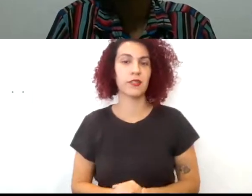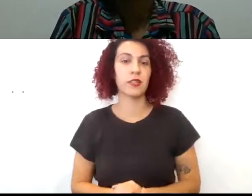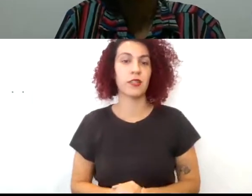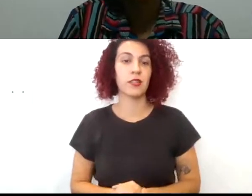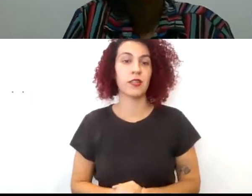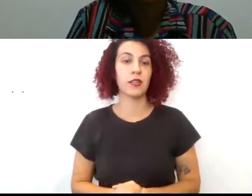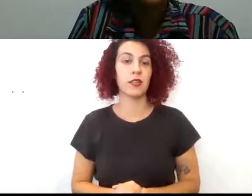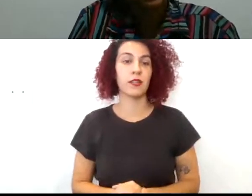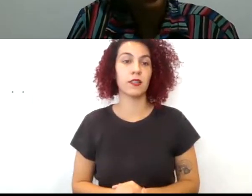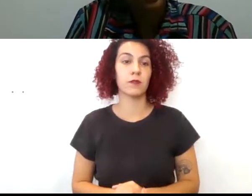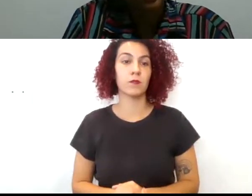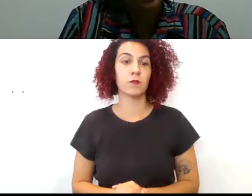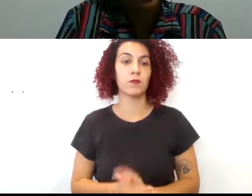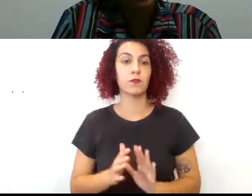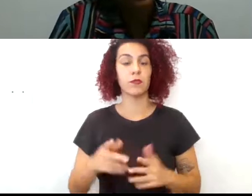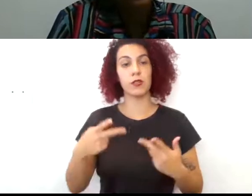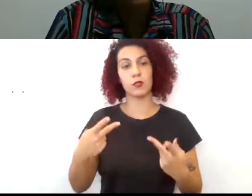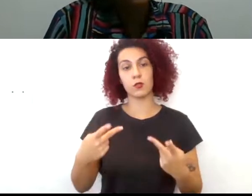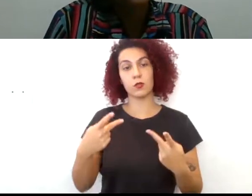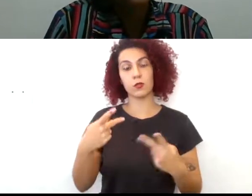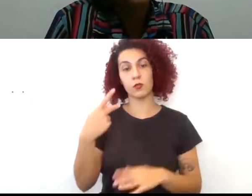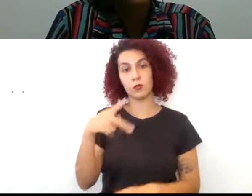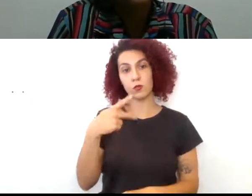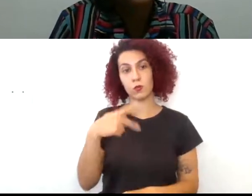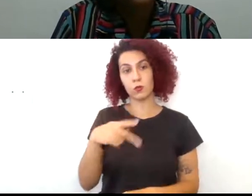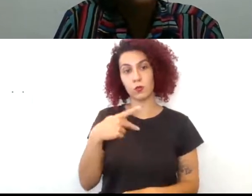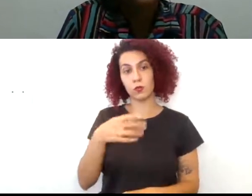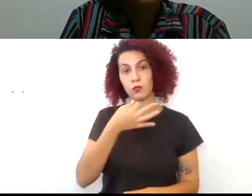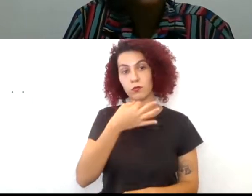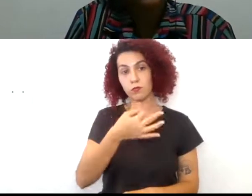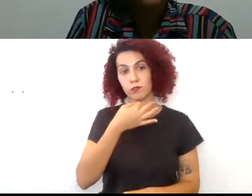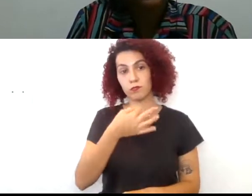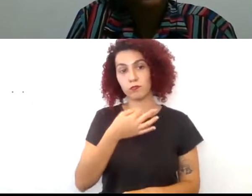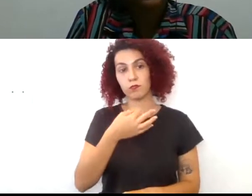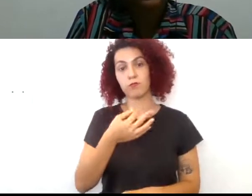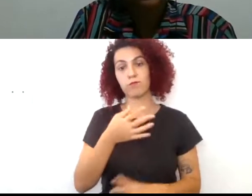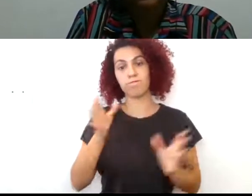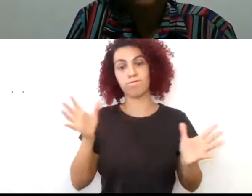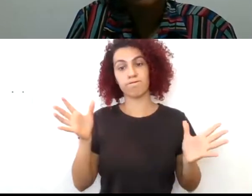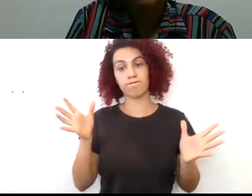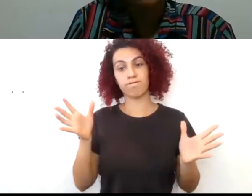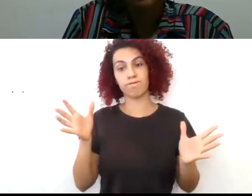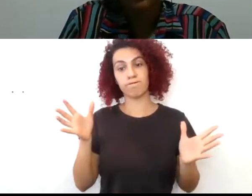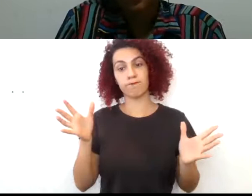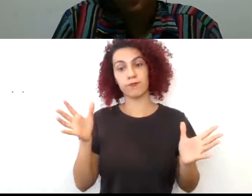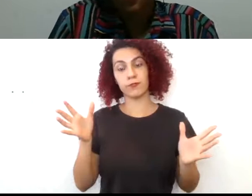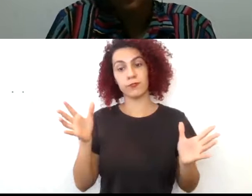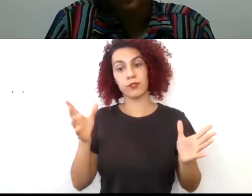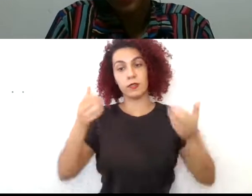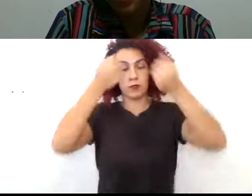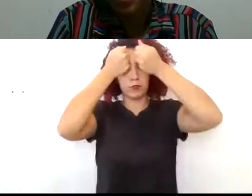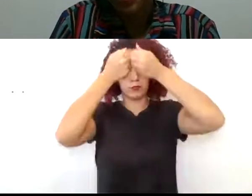mas sempre a sua perspectiva em que essa dura demais eu tenho certeza que abre mundos